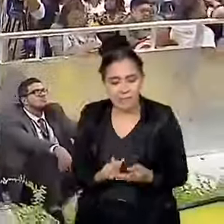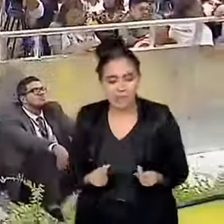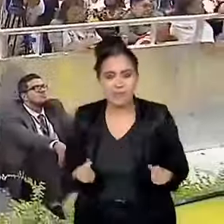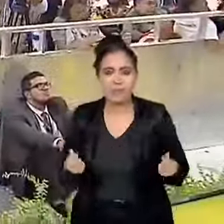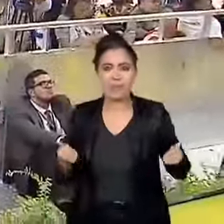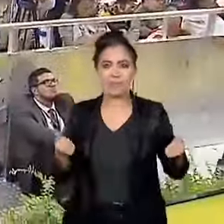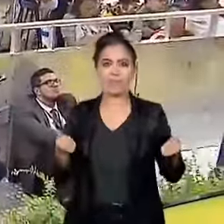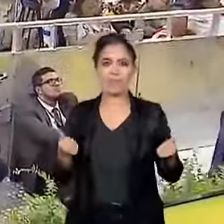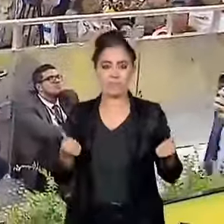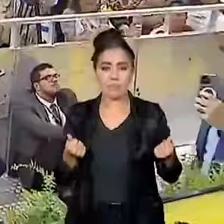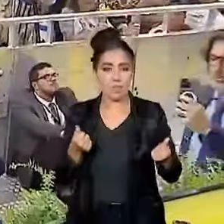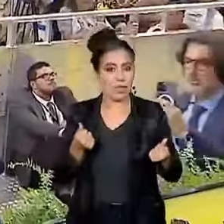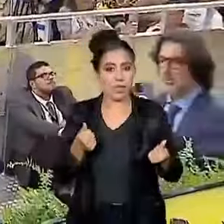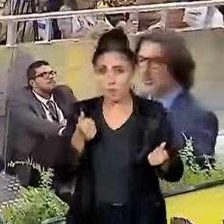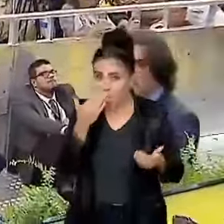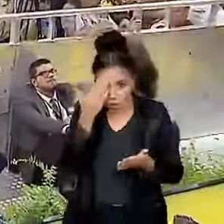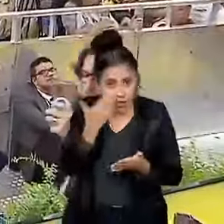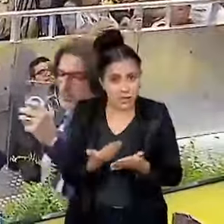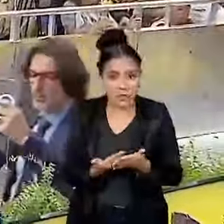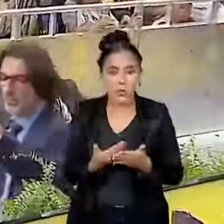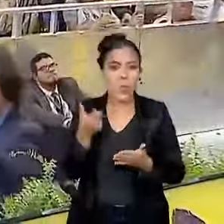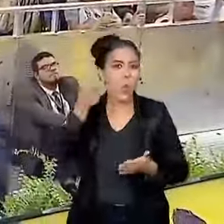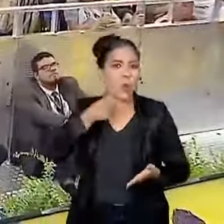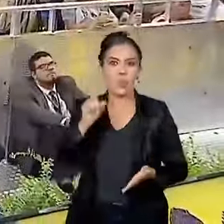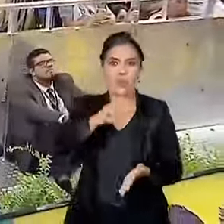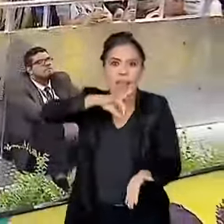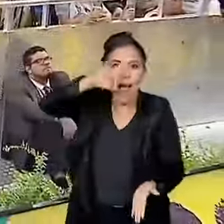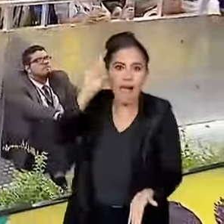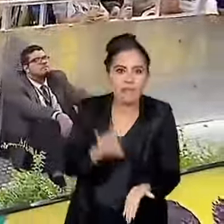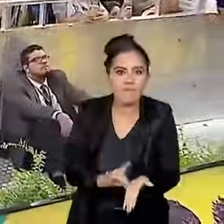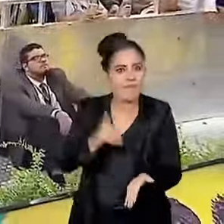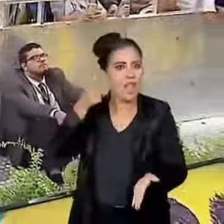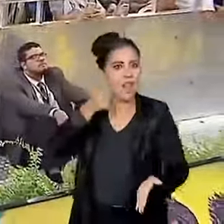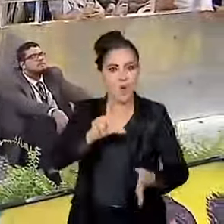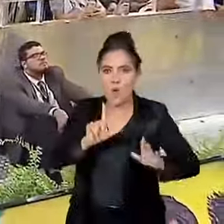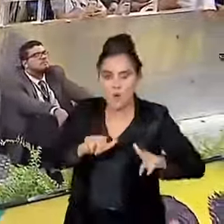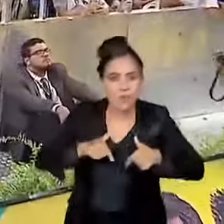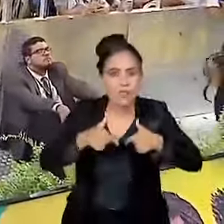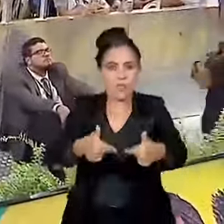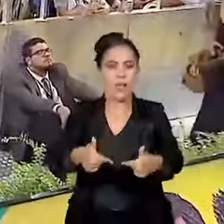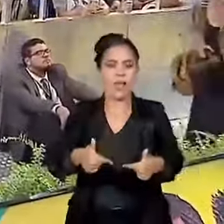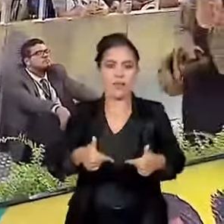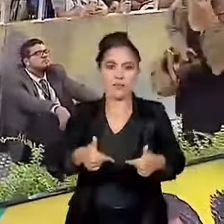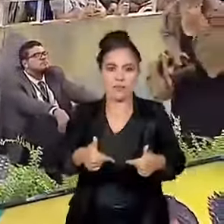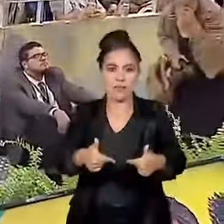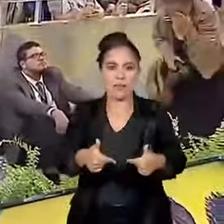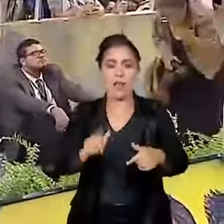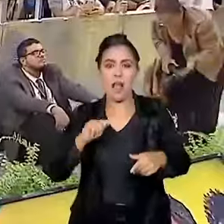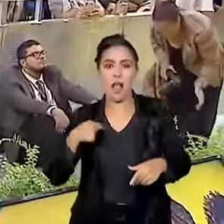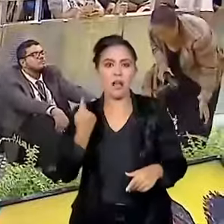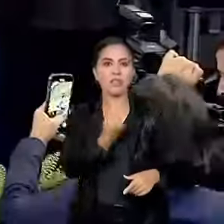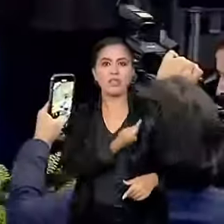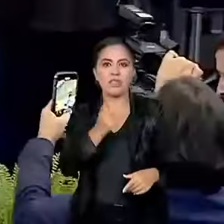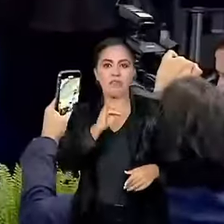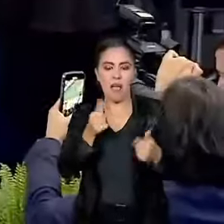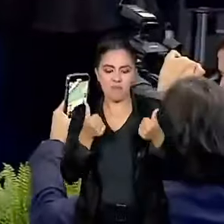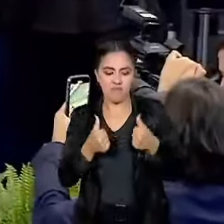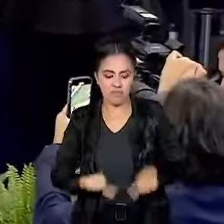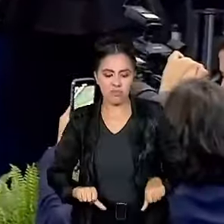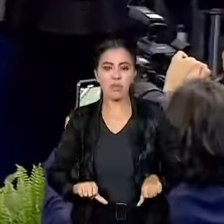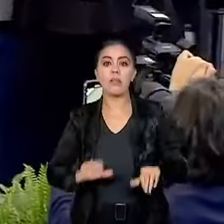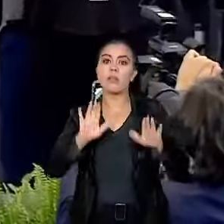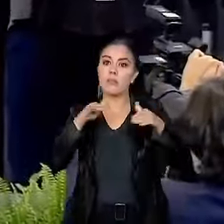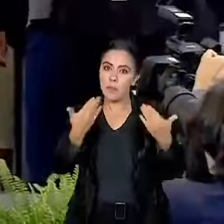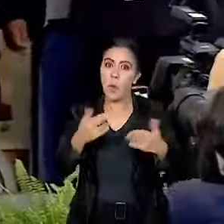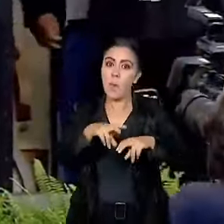gente não sonha e não acredita, a gente não realiza. A gente, ao invés de ser tudo, a gente vai virar quase nada. Então